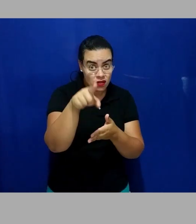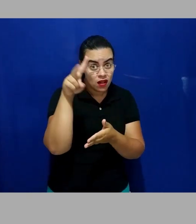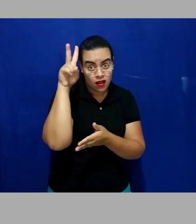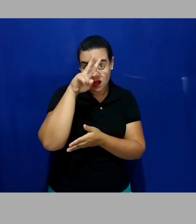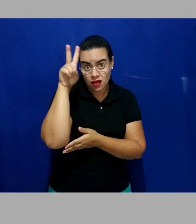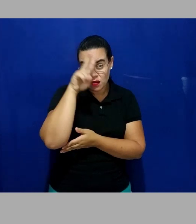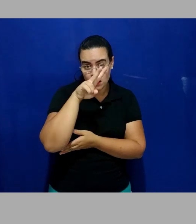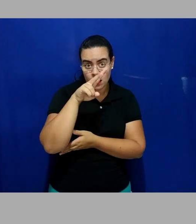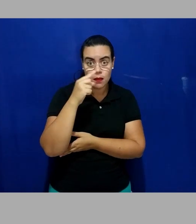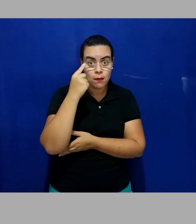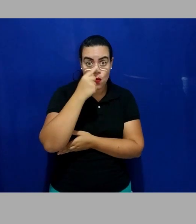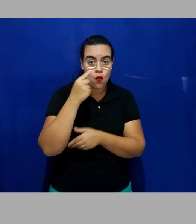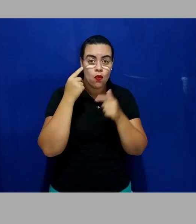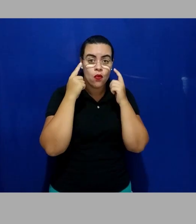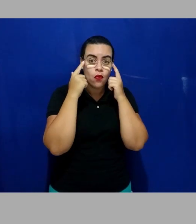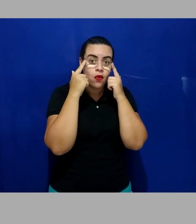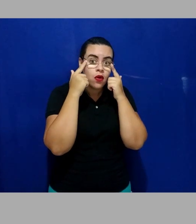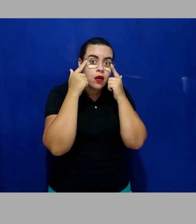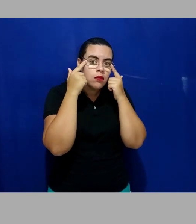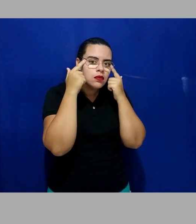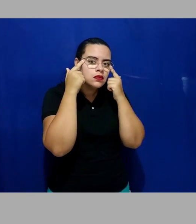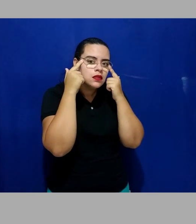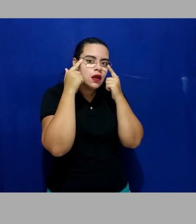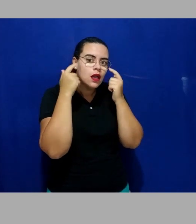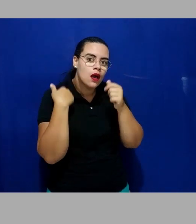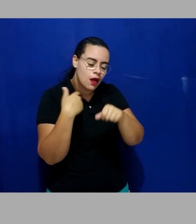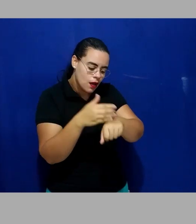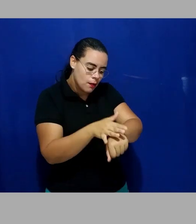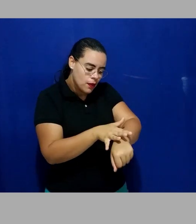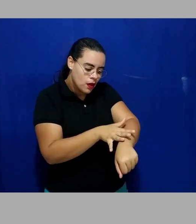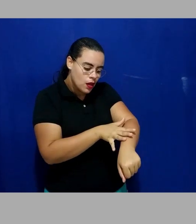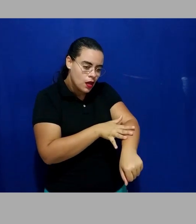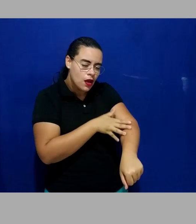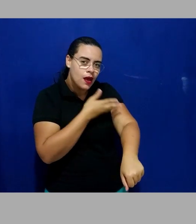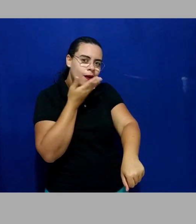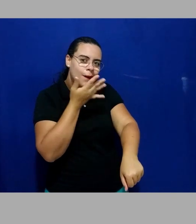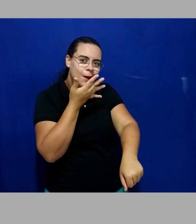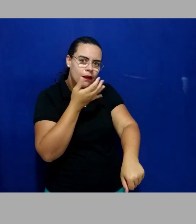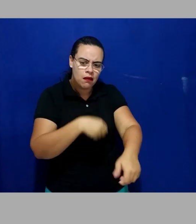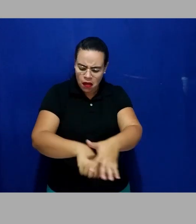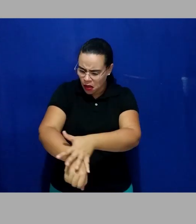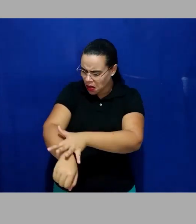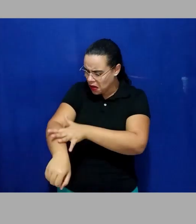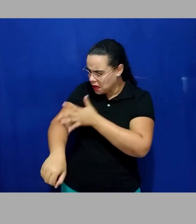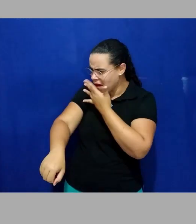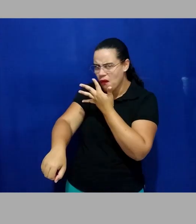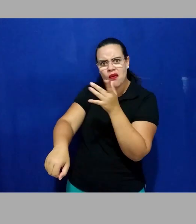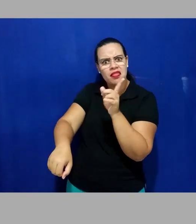eu vim aqui para te lembrar desses meus olhos puxados, dessa minha